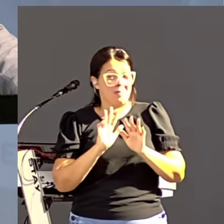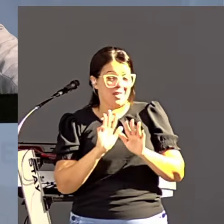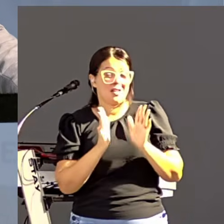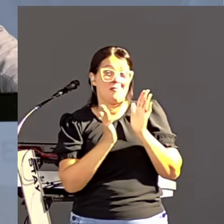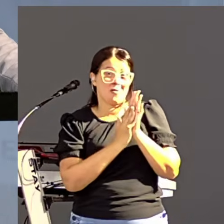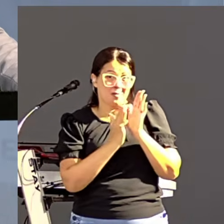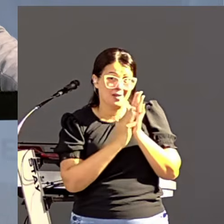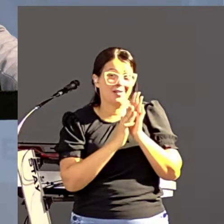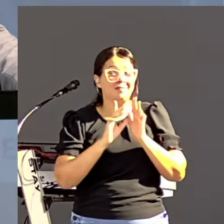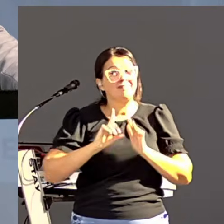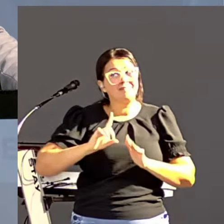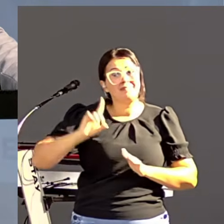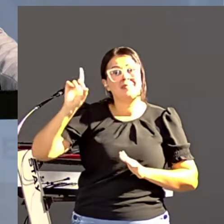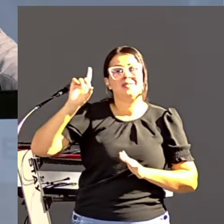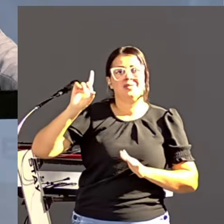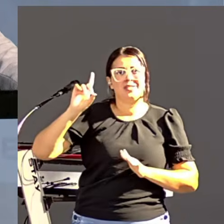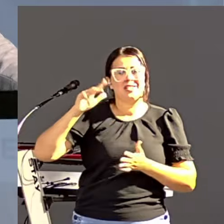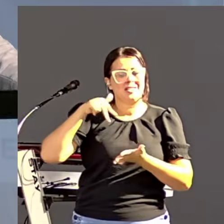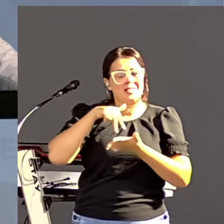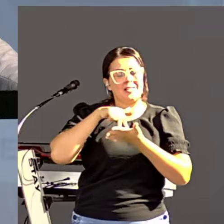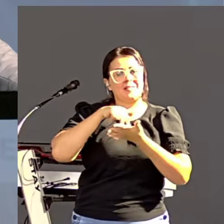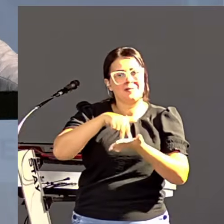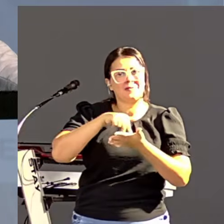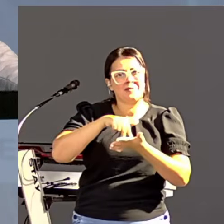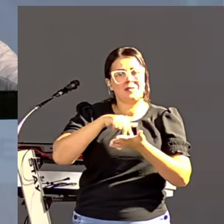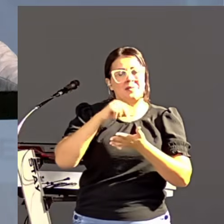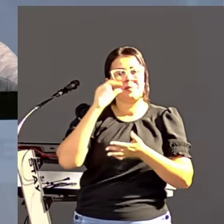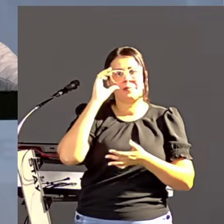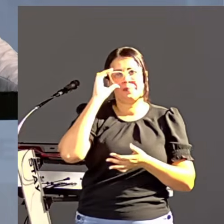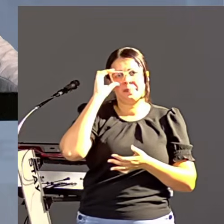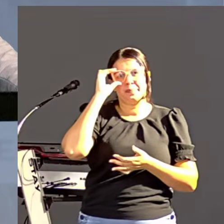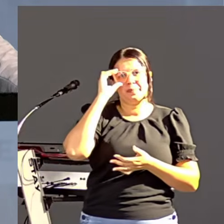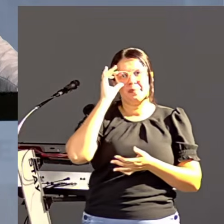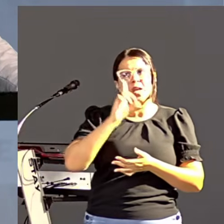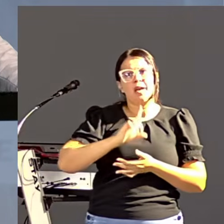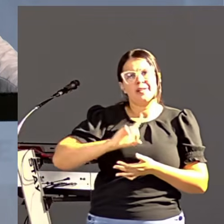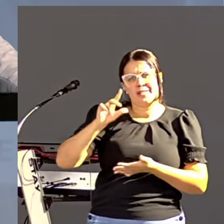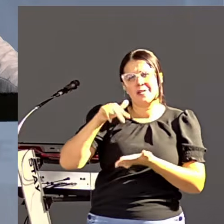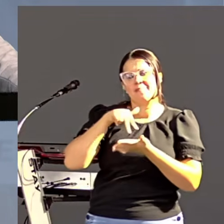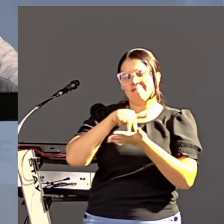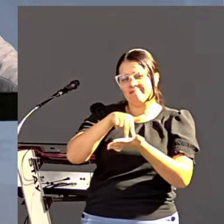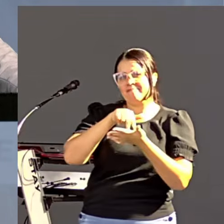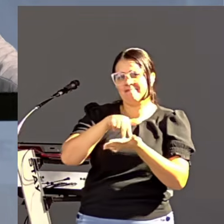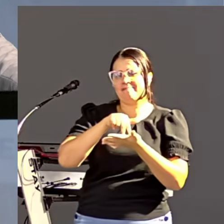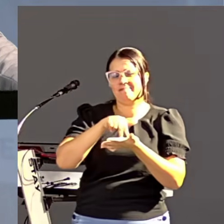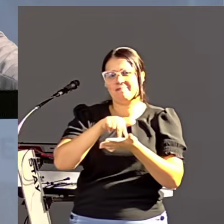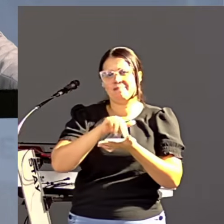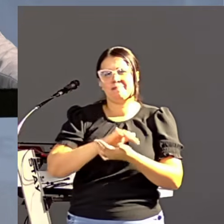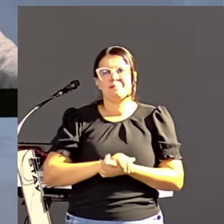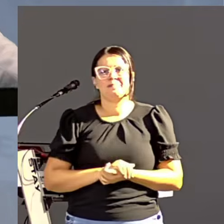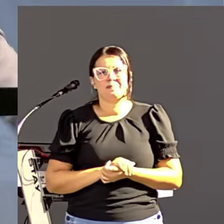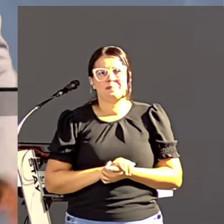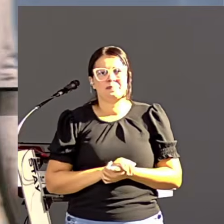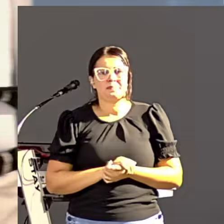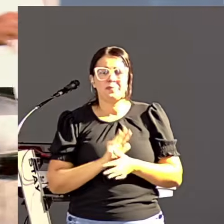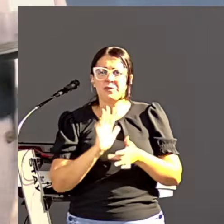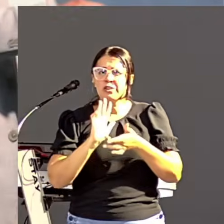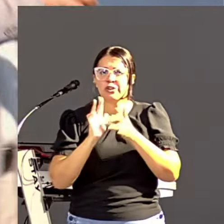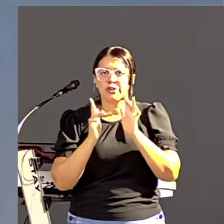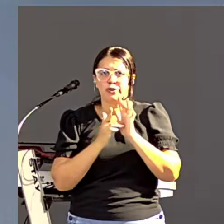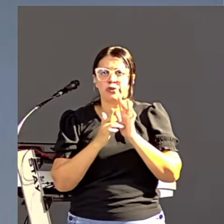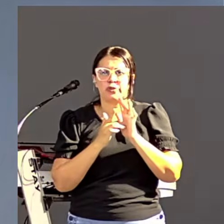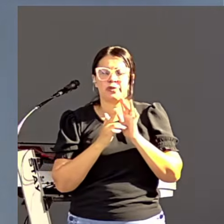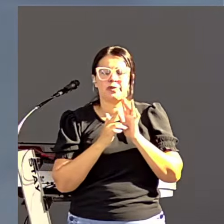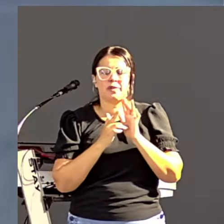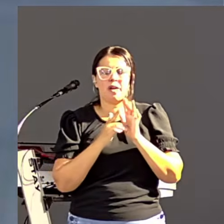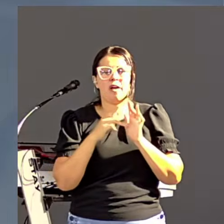prometido que seria firme. Ele tinha prometido que seria firme. Quando Jesus estava dizendo que